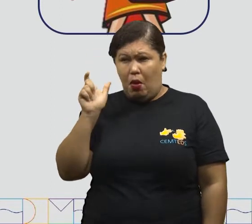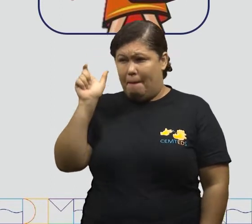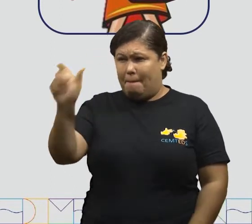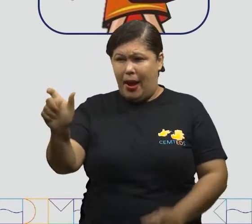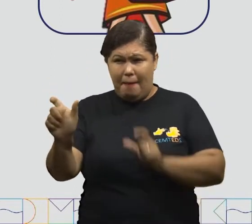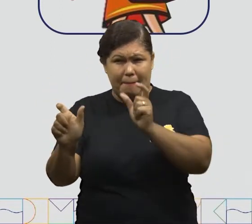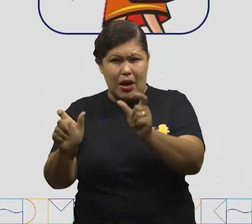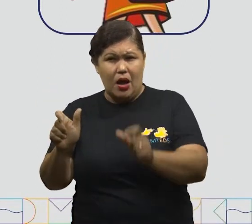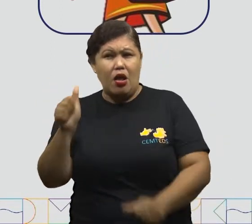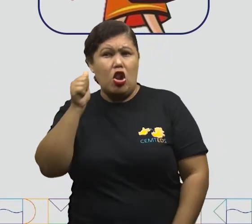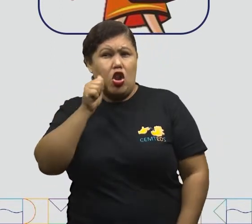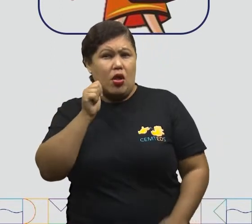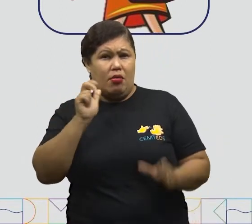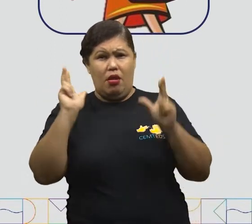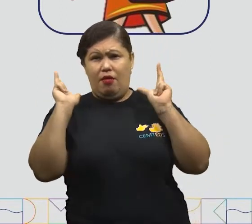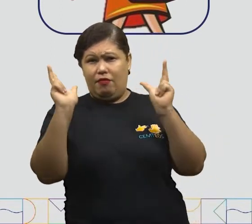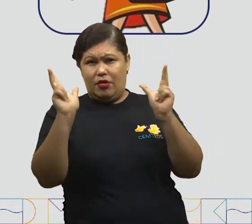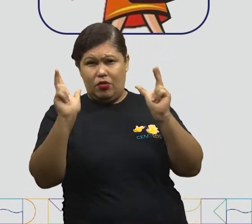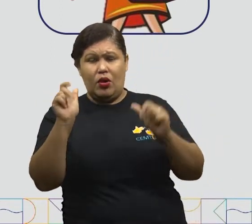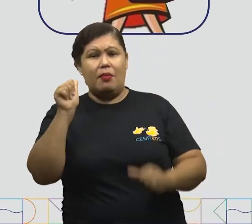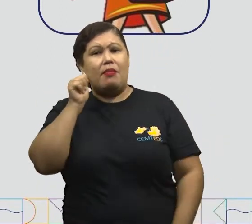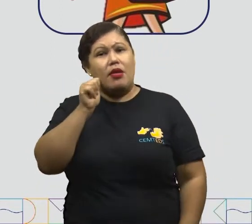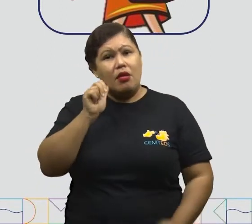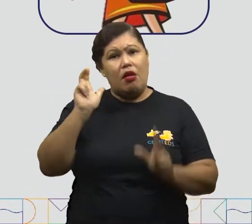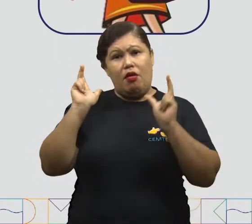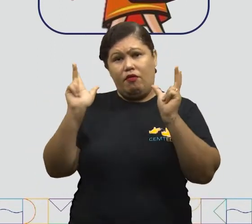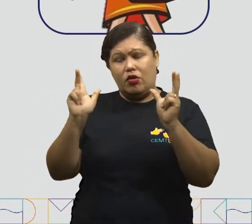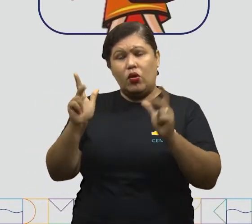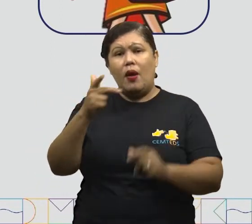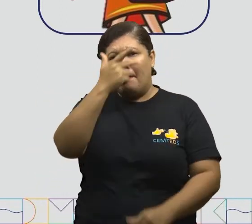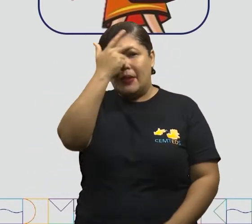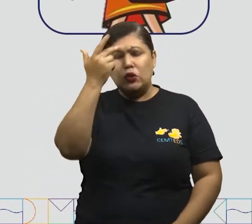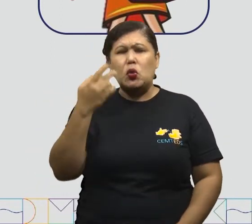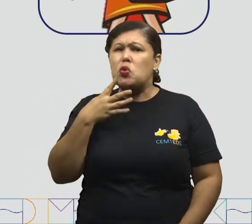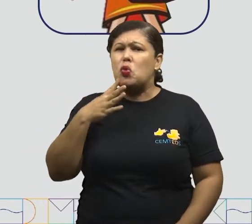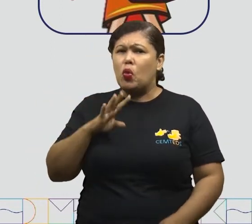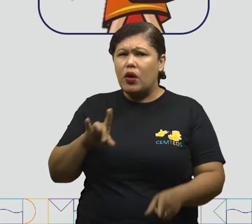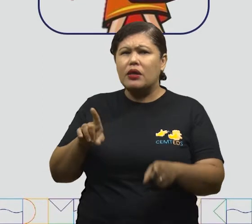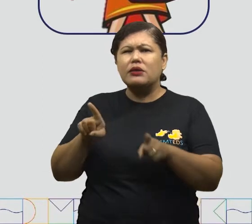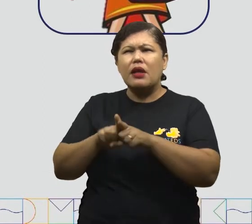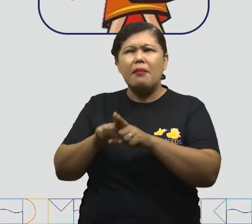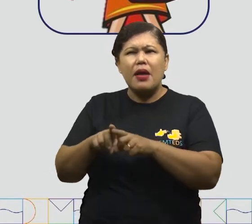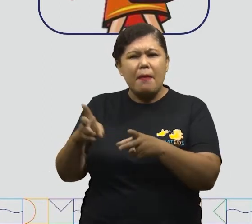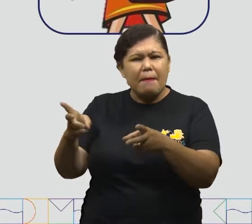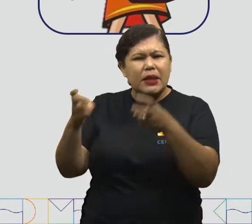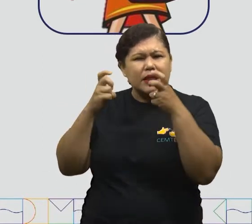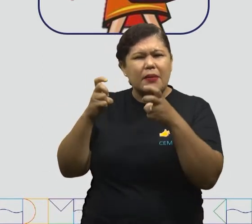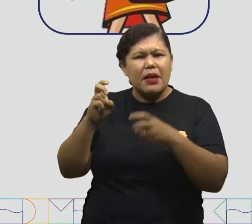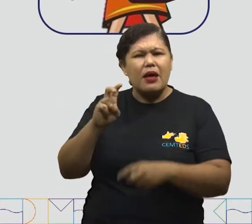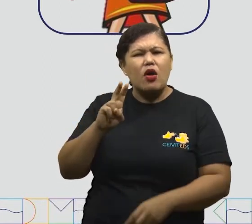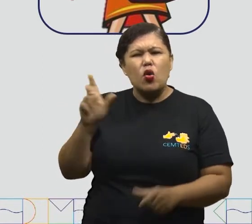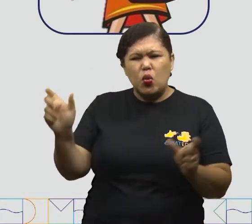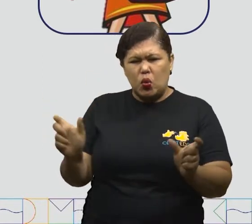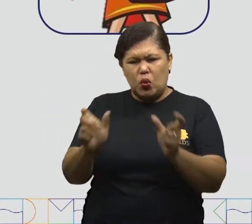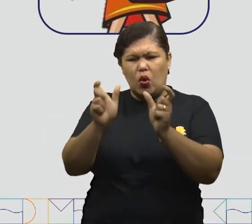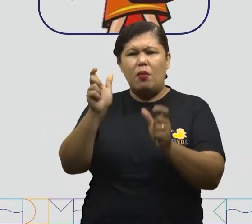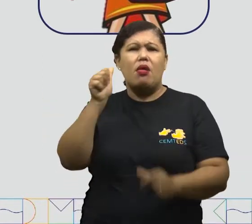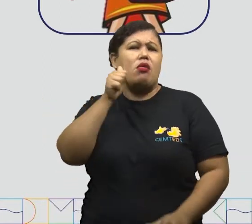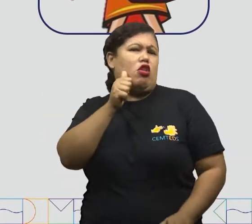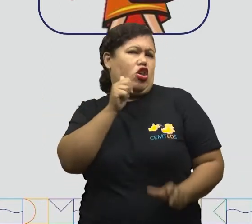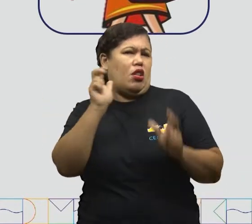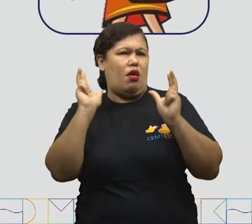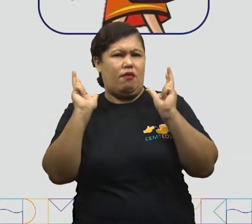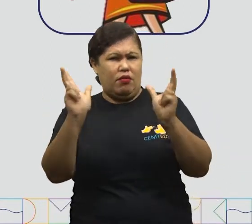a Luana assim a chamavam, e aqueles que não a conheciam ouviam sempre falar pela vizinhança de